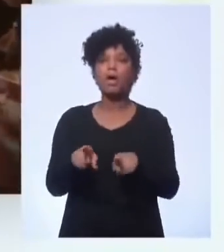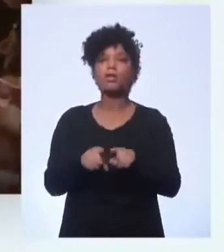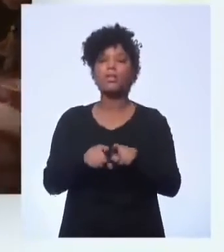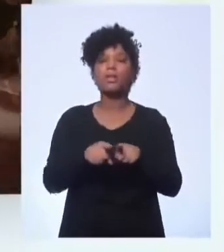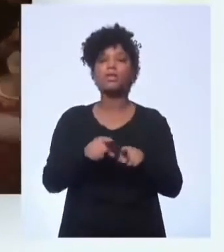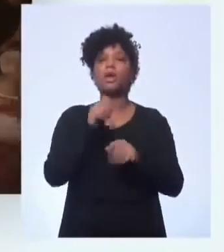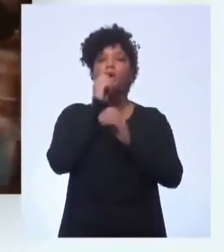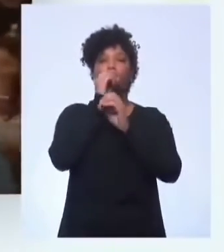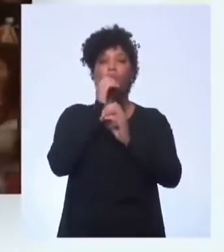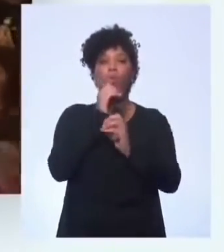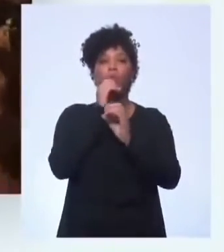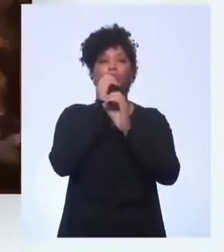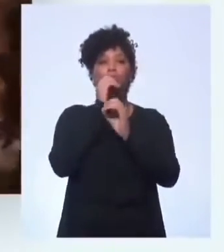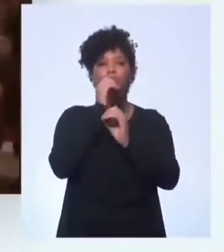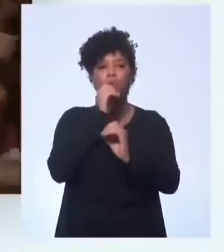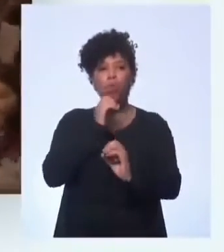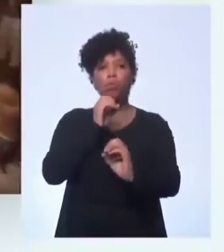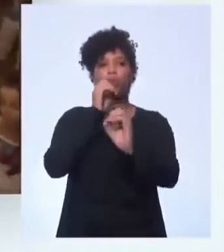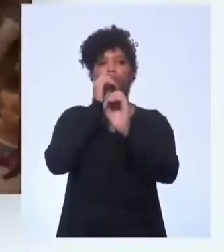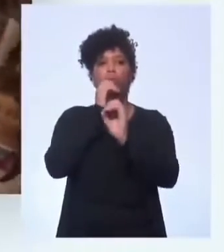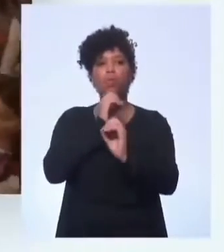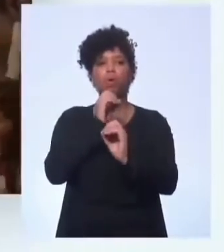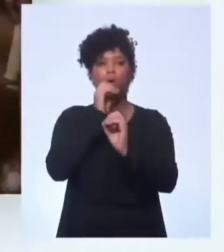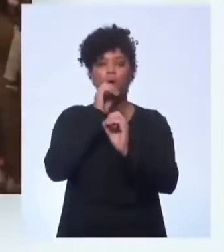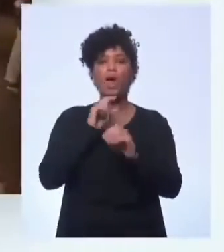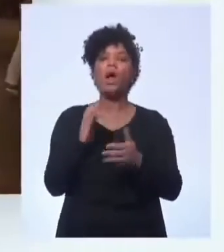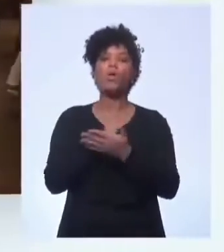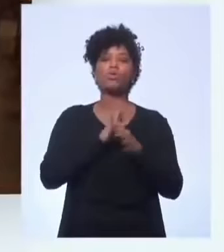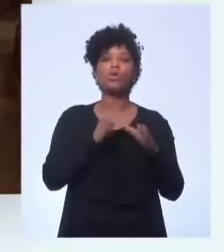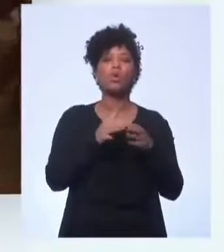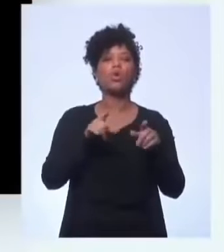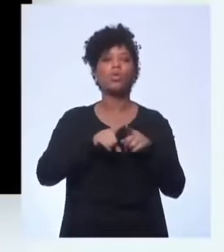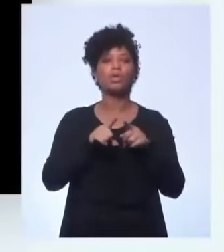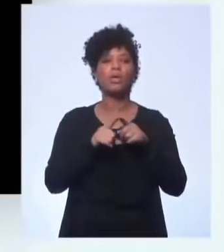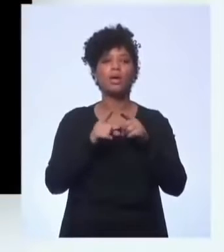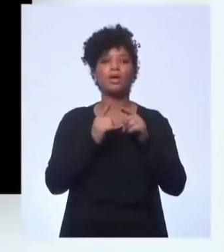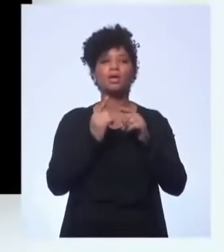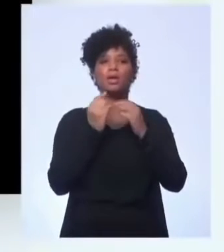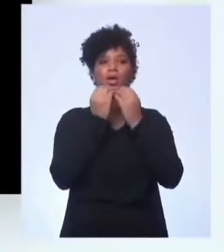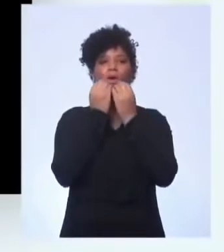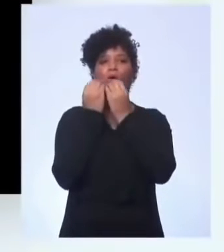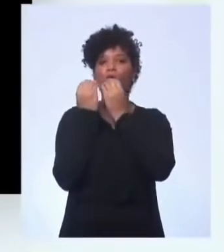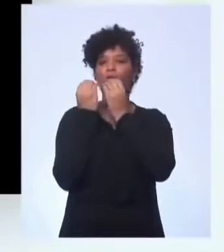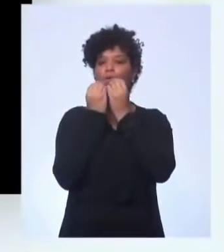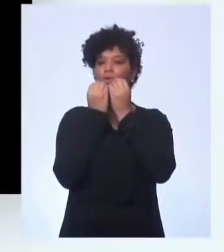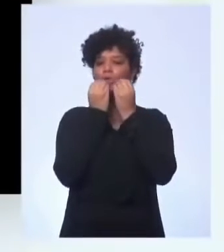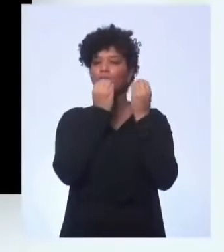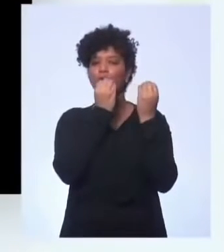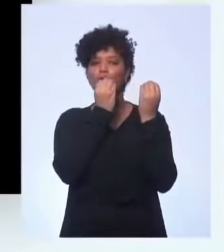clarinete ou saxofone, tem um peso maior. Alguns grupos também usam flauta transversal.